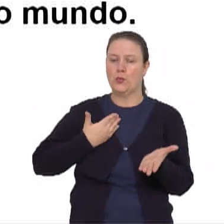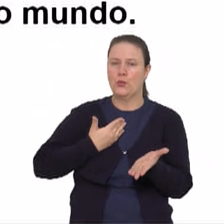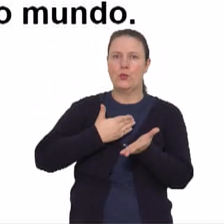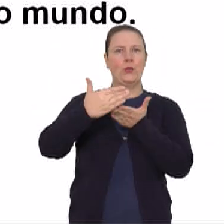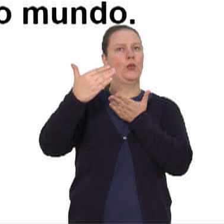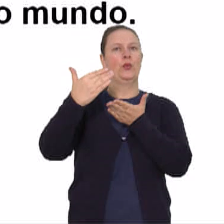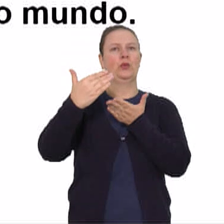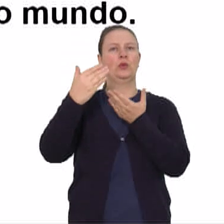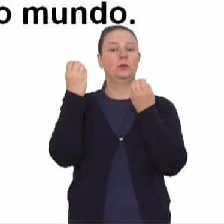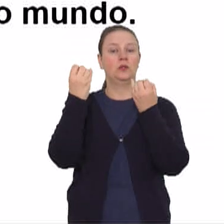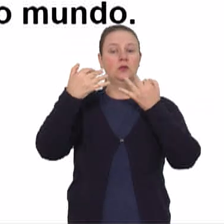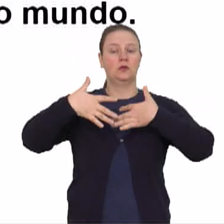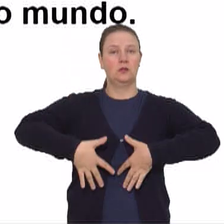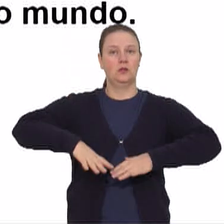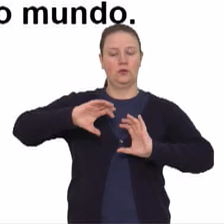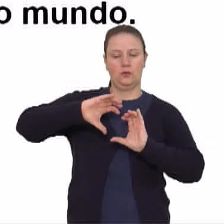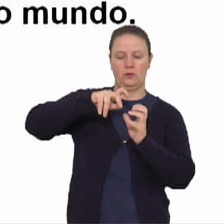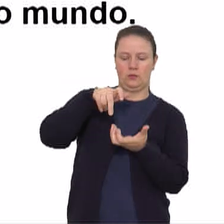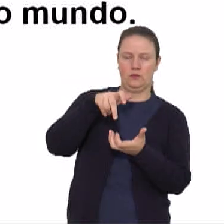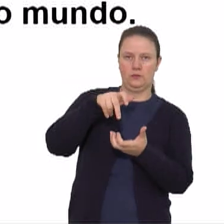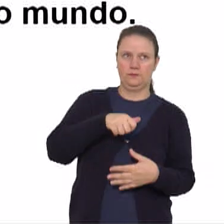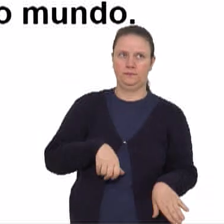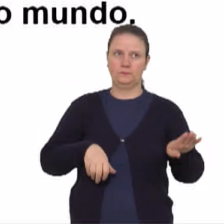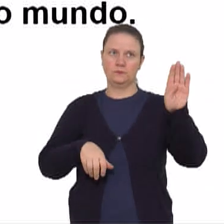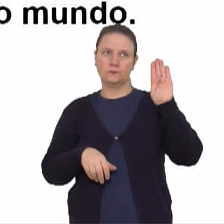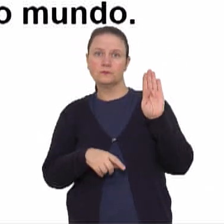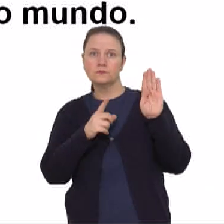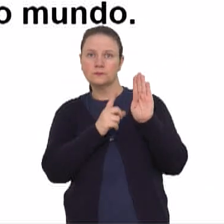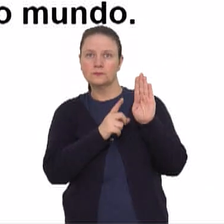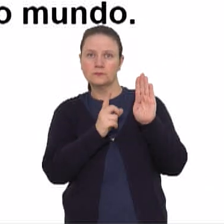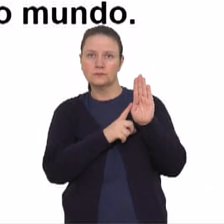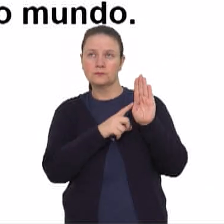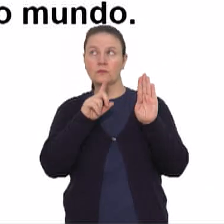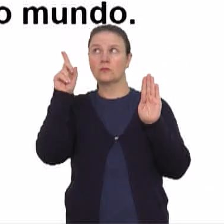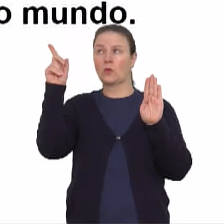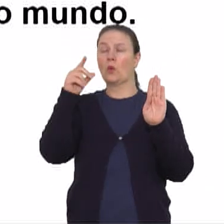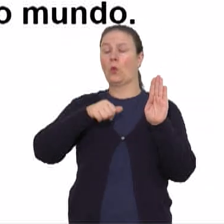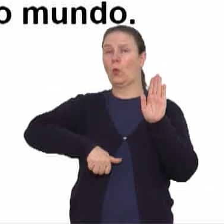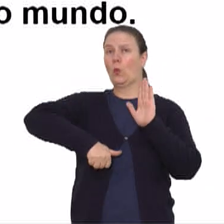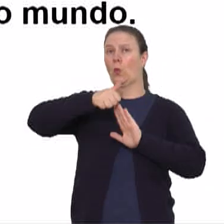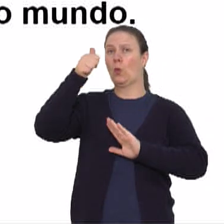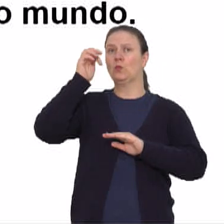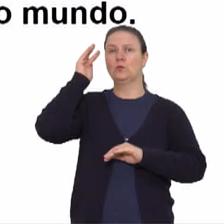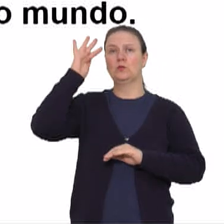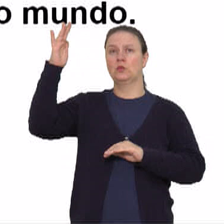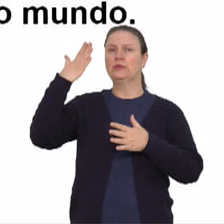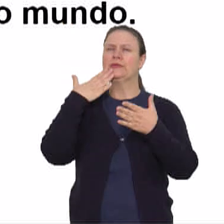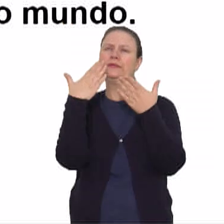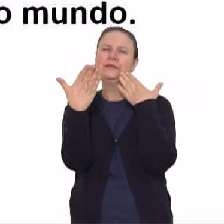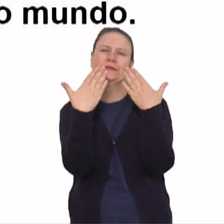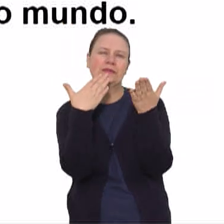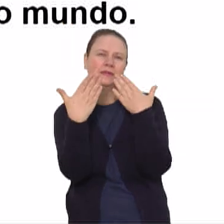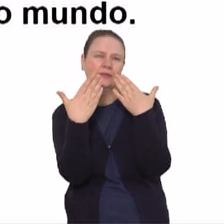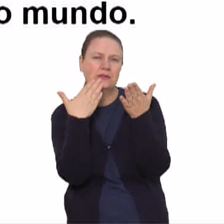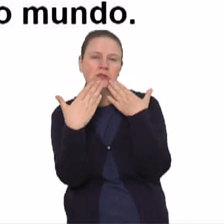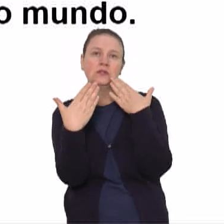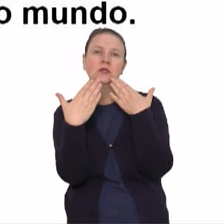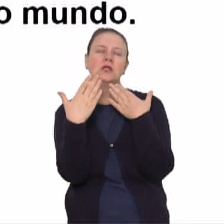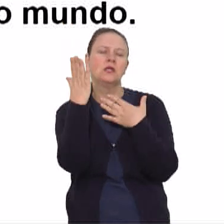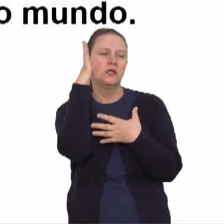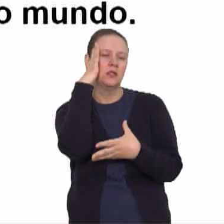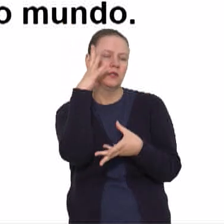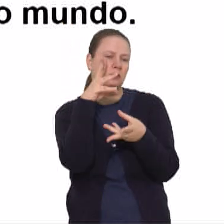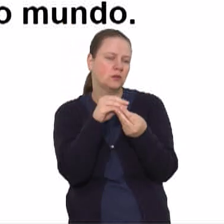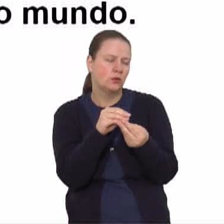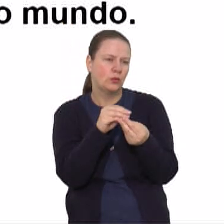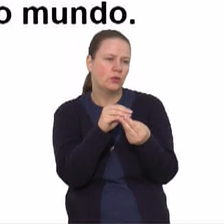mundo. Resposta da questão B. Heráclito é entendido como o primeiro filósofo dialético porque ele entende que a harmonia nasce da